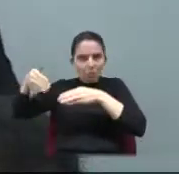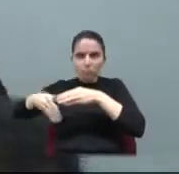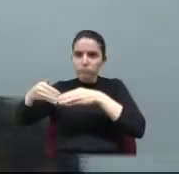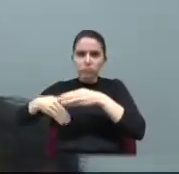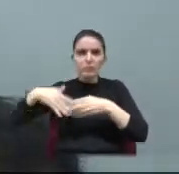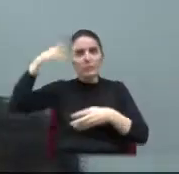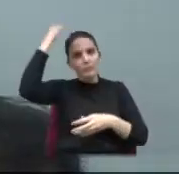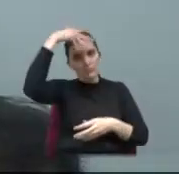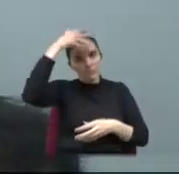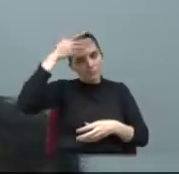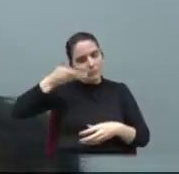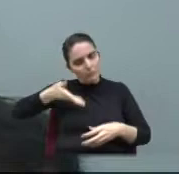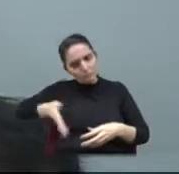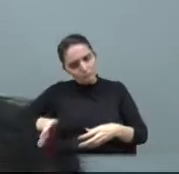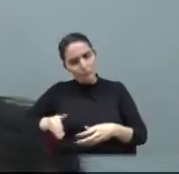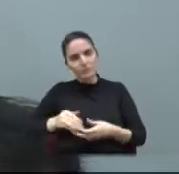lá,